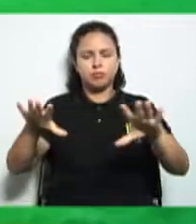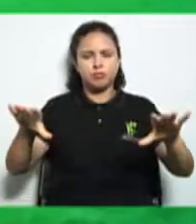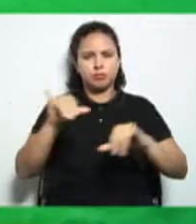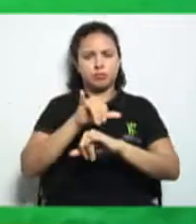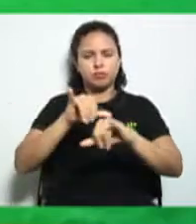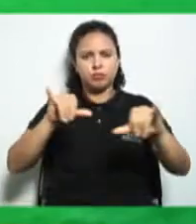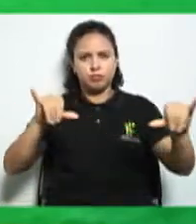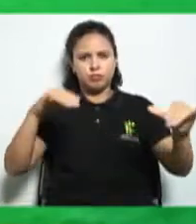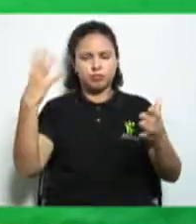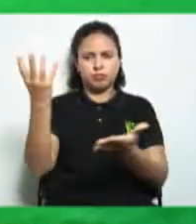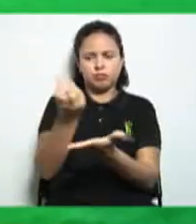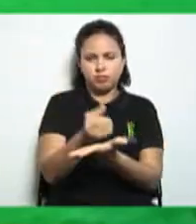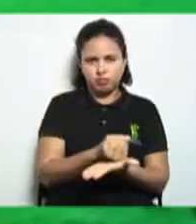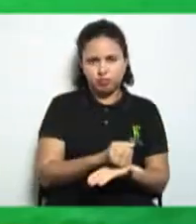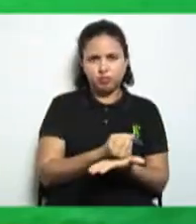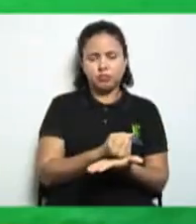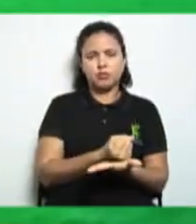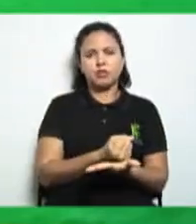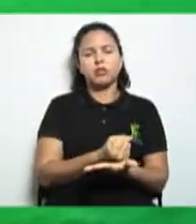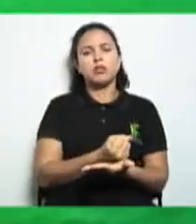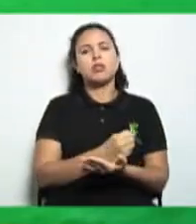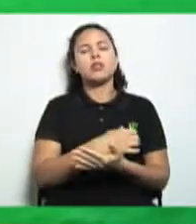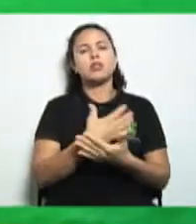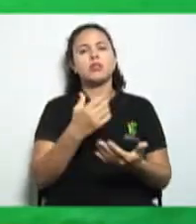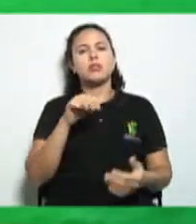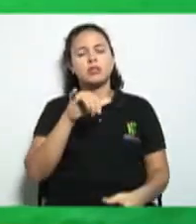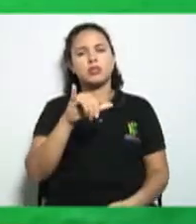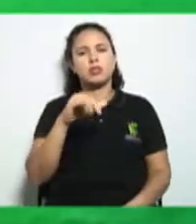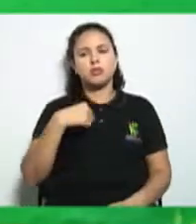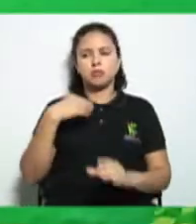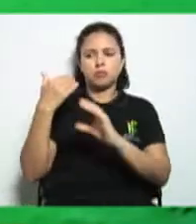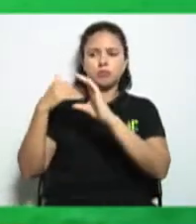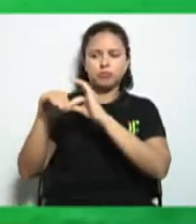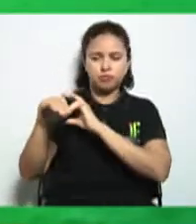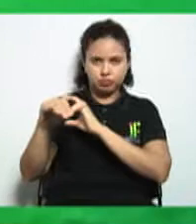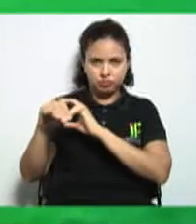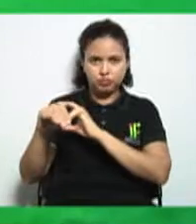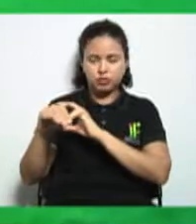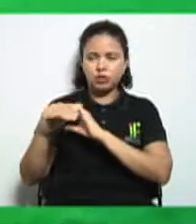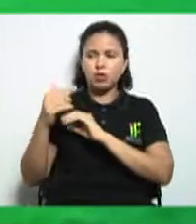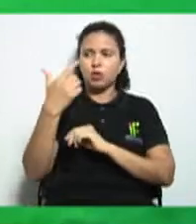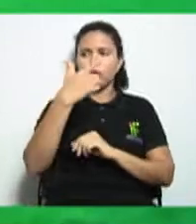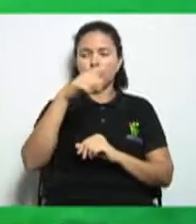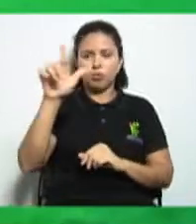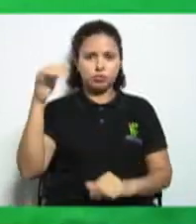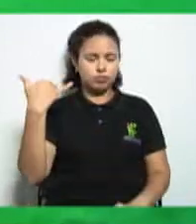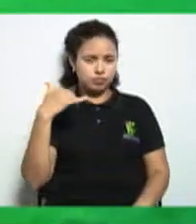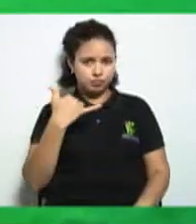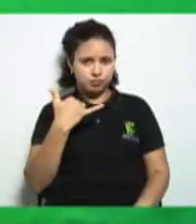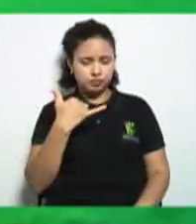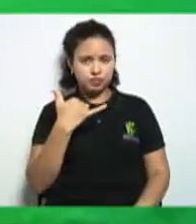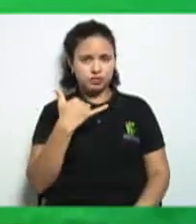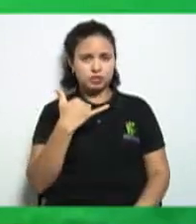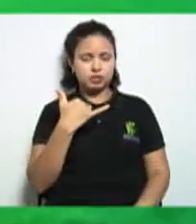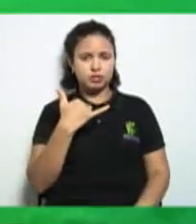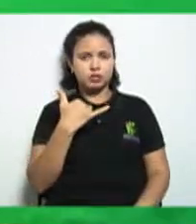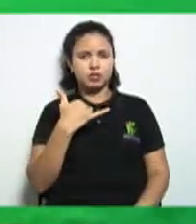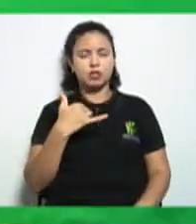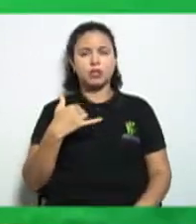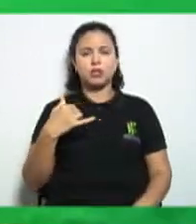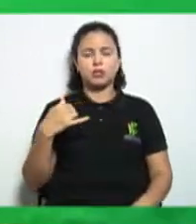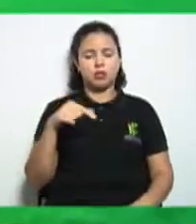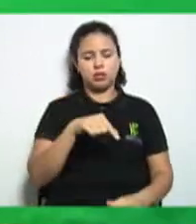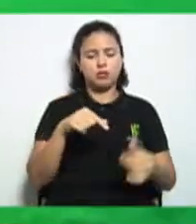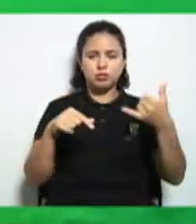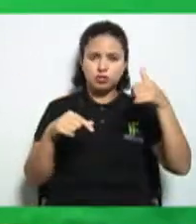e armazenar também. Ou seja, se eu enviasse a mensagem para outro celular, o celular que eu estou enviando,